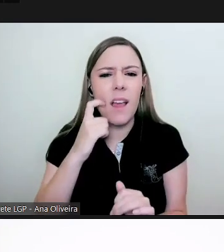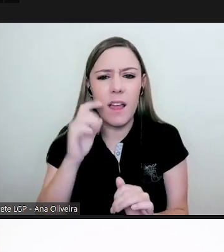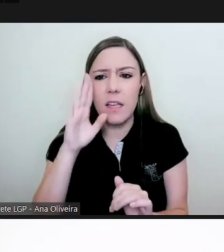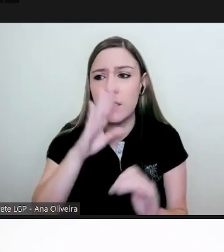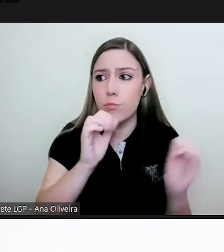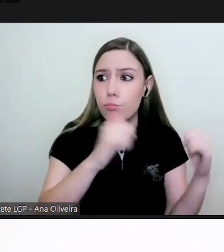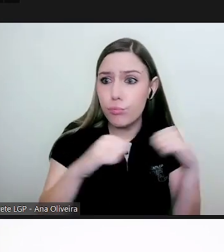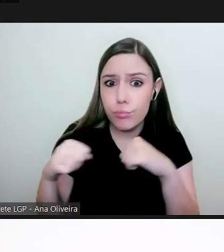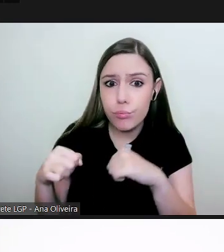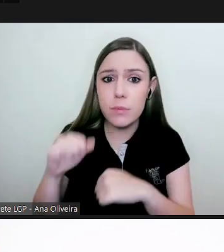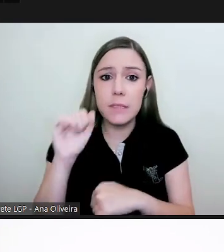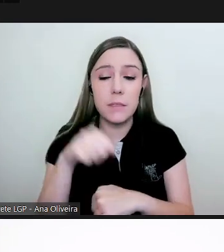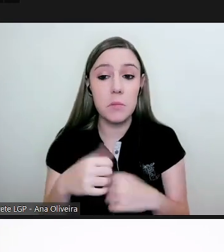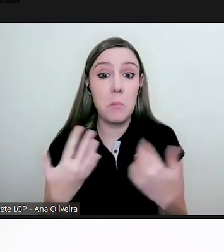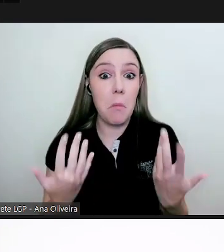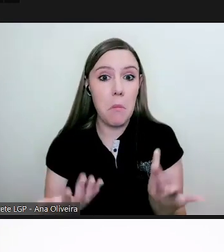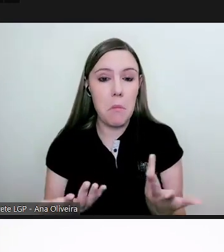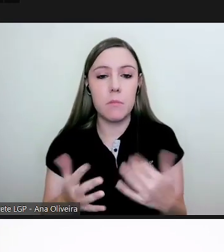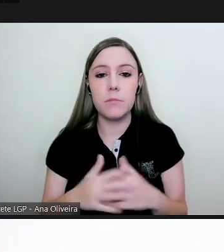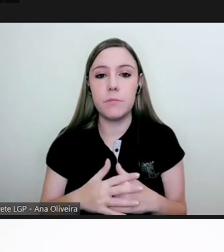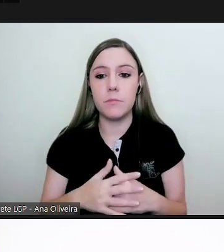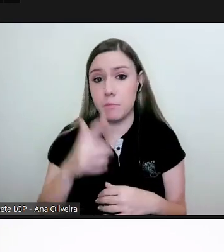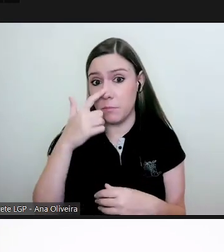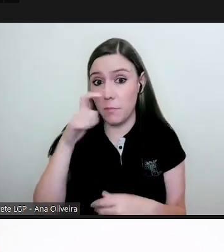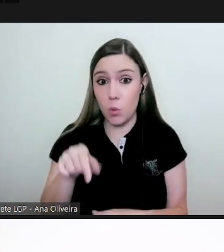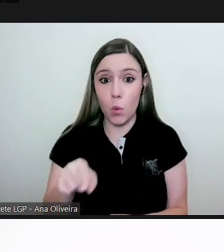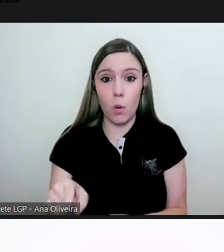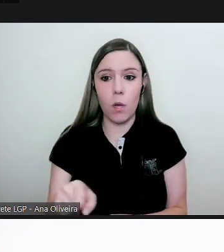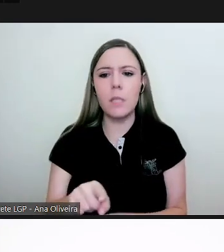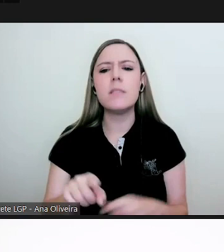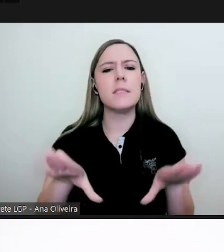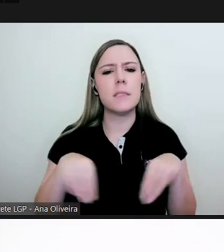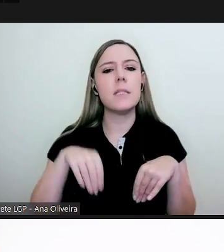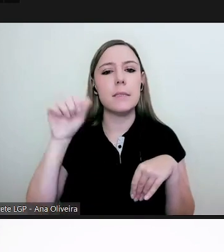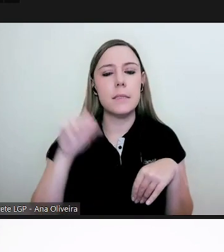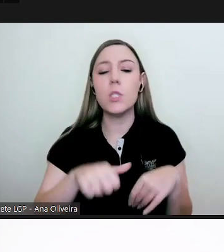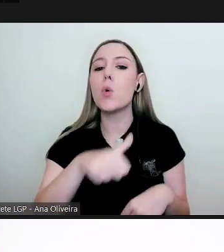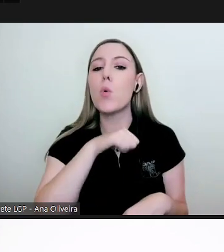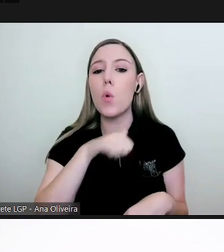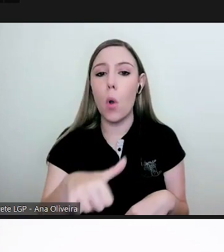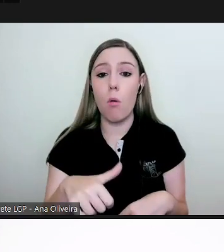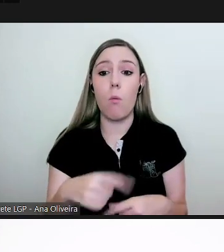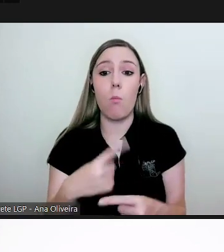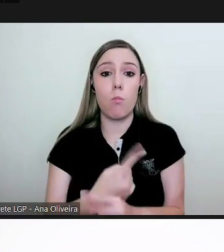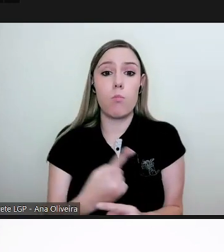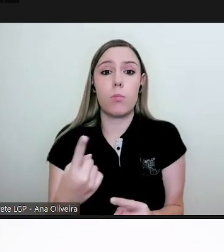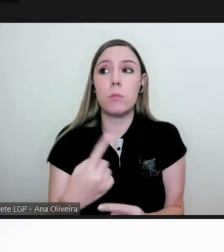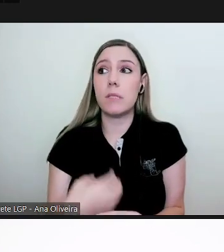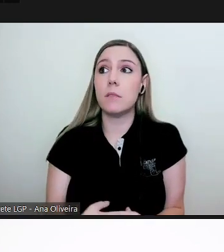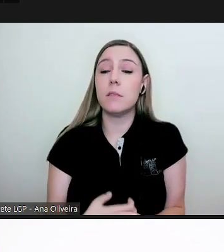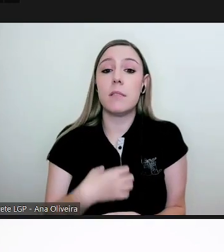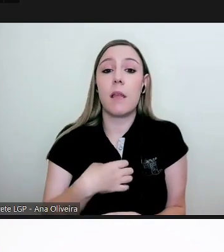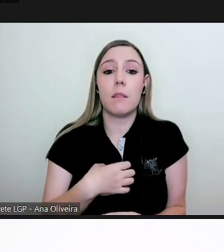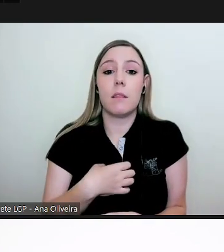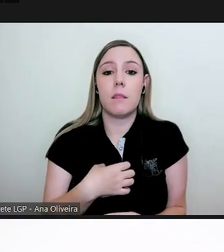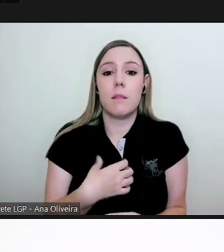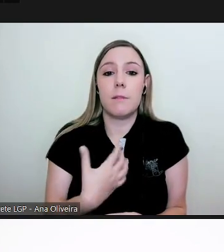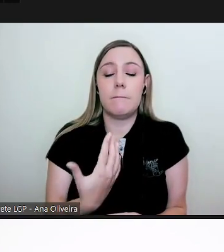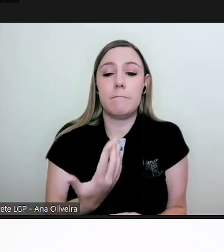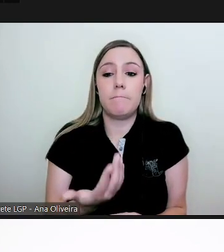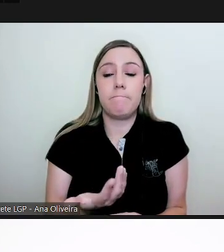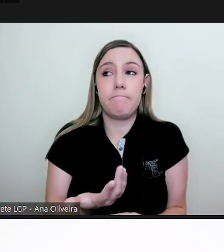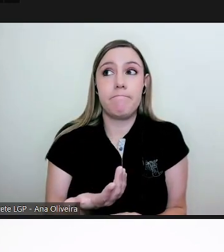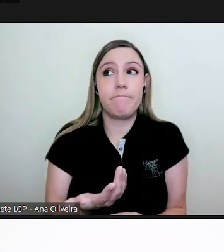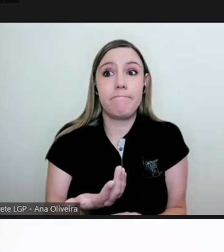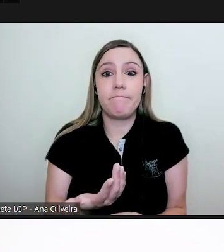consentimento, se há... Bom, e o autarca, luz verde, porque se sentia respaldado com